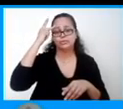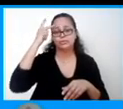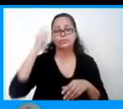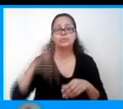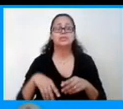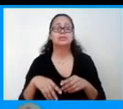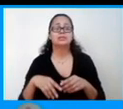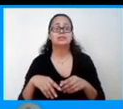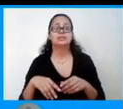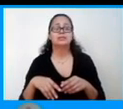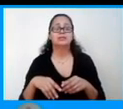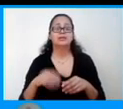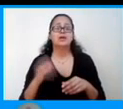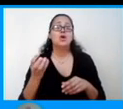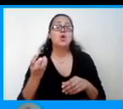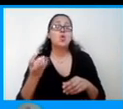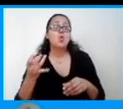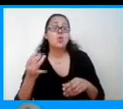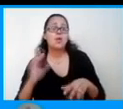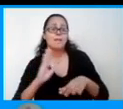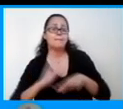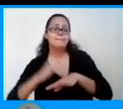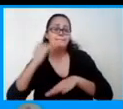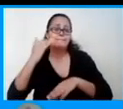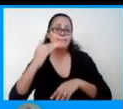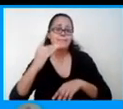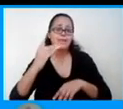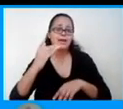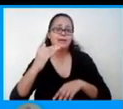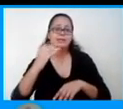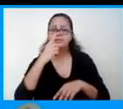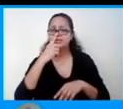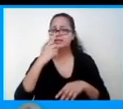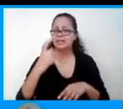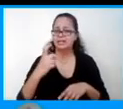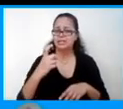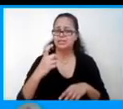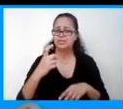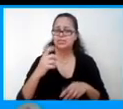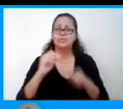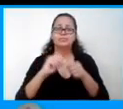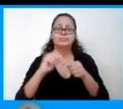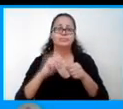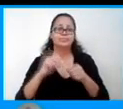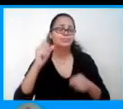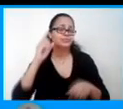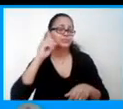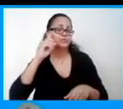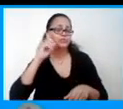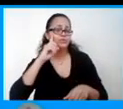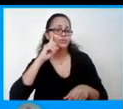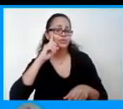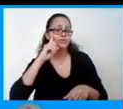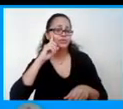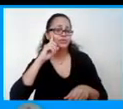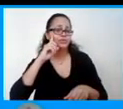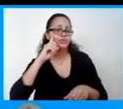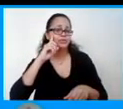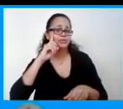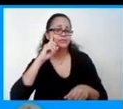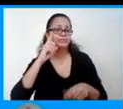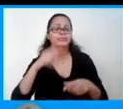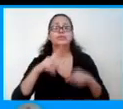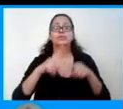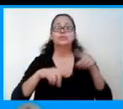São diversos produtos descartáveis, como copos, plásticos, latas de alumínio. Acontece muito descarte irregular, as pessoas acabam não jogando